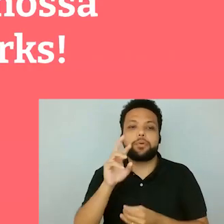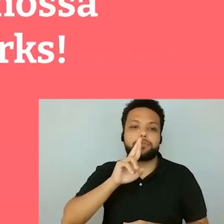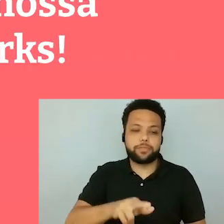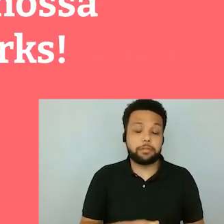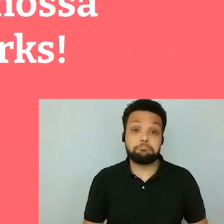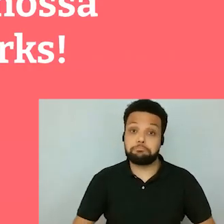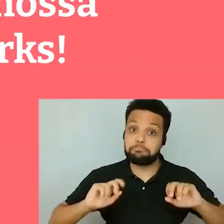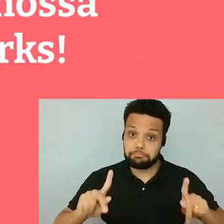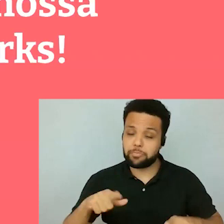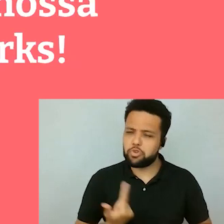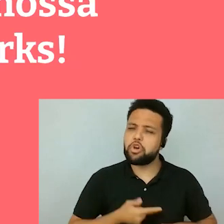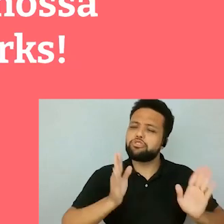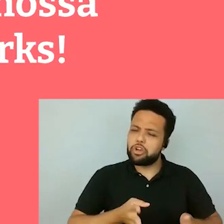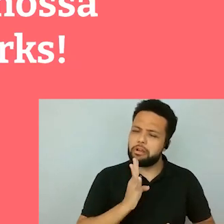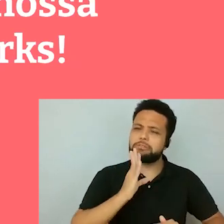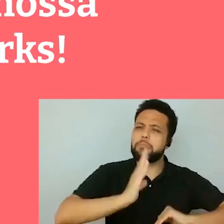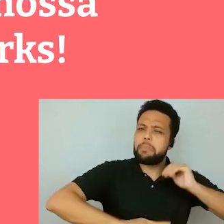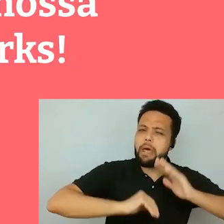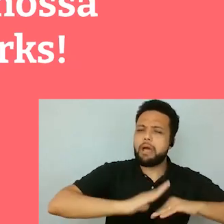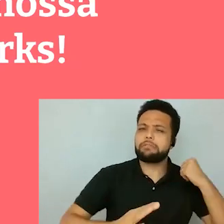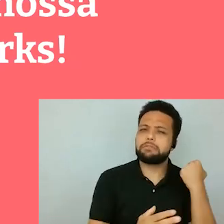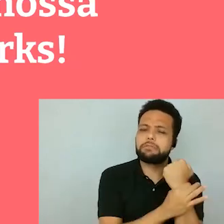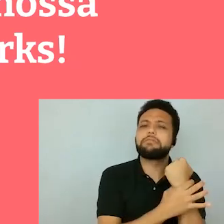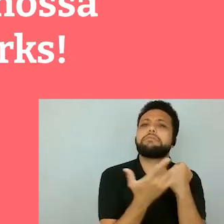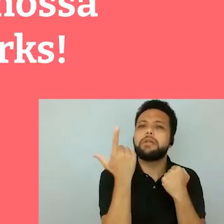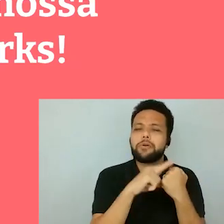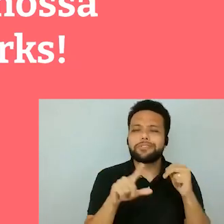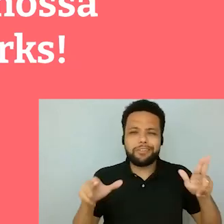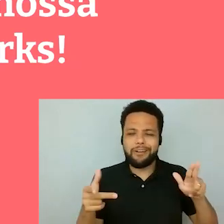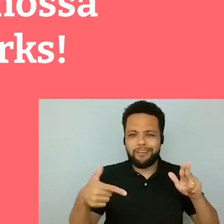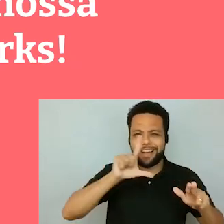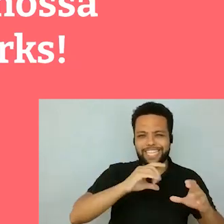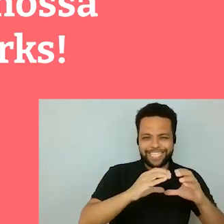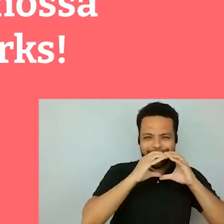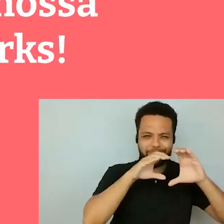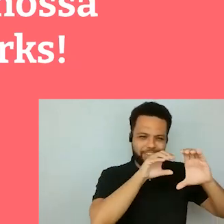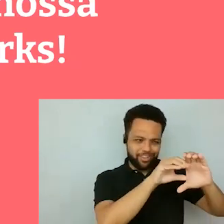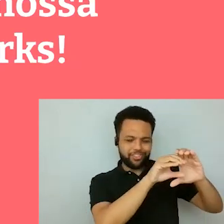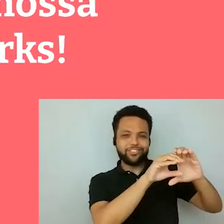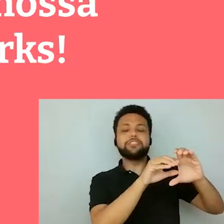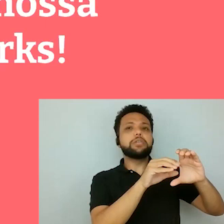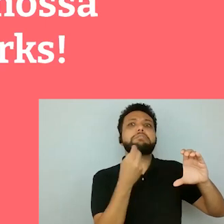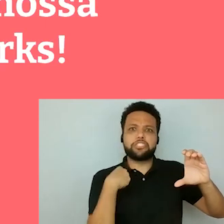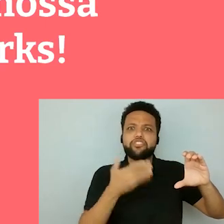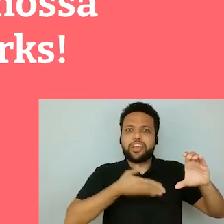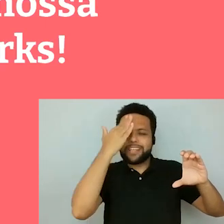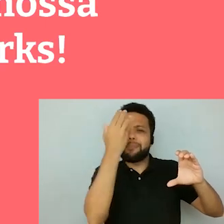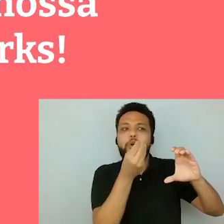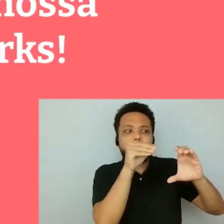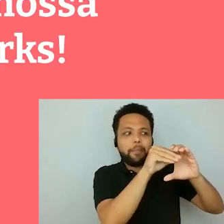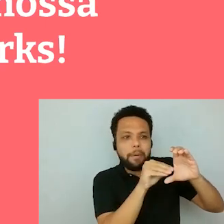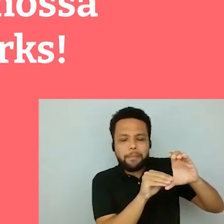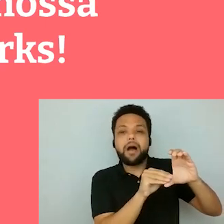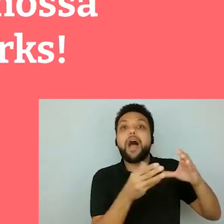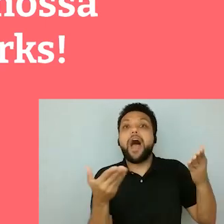conheceu as práticas de segurança para tratar do recheio do sanduíche, a gente vai contar um pouco sobre a nossa estrutura de apoio